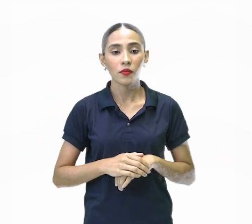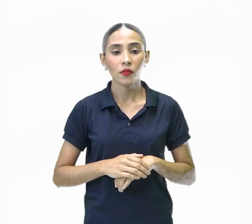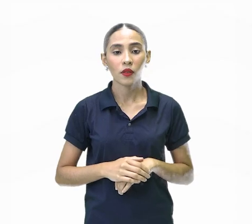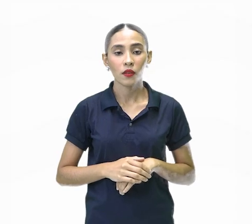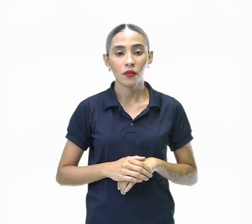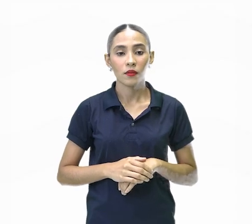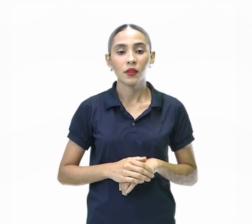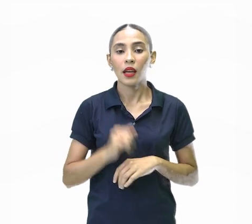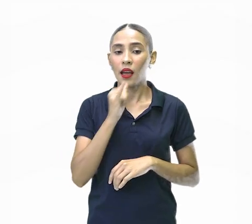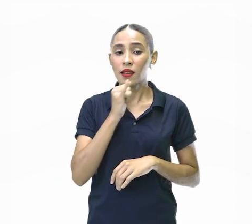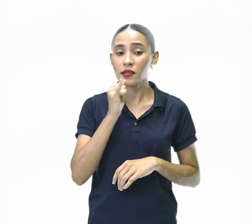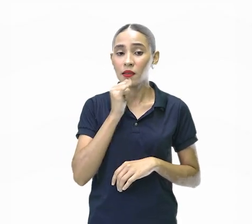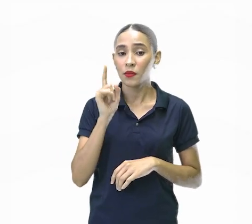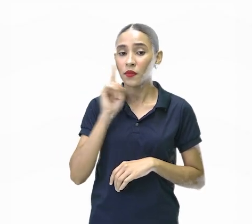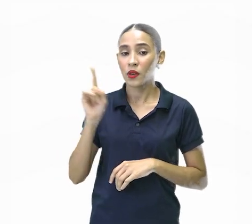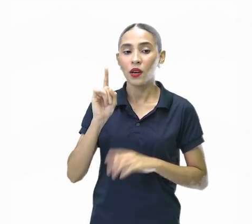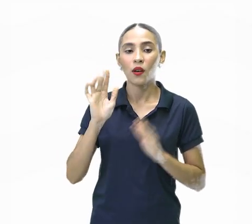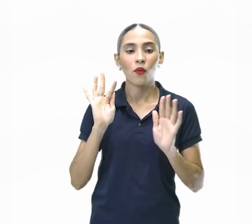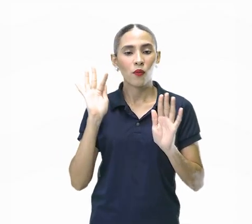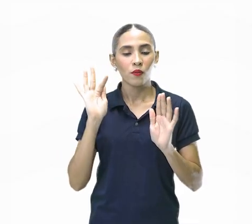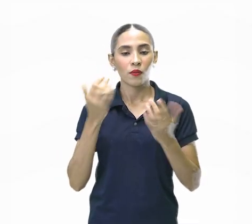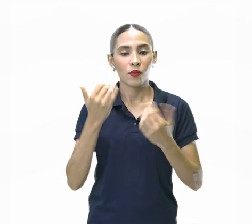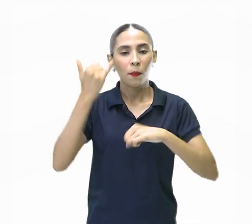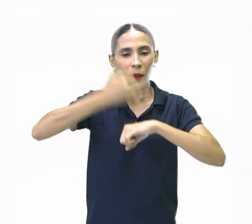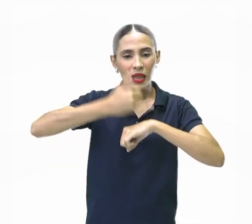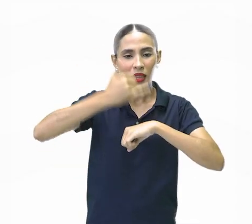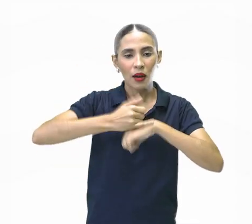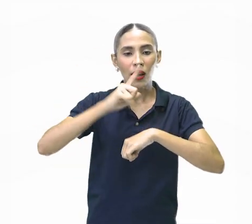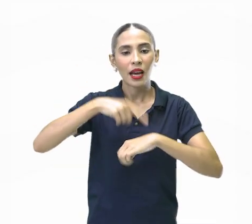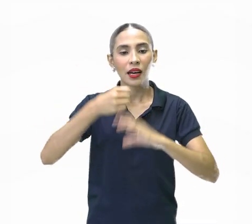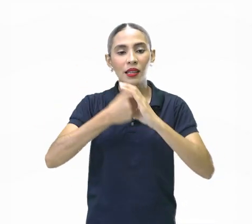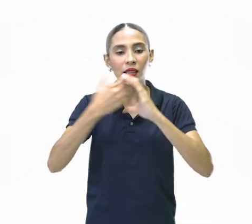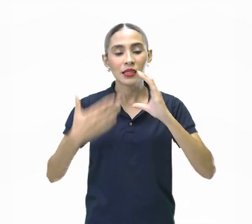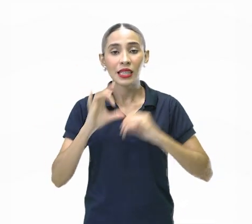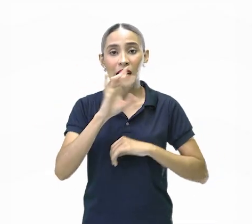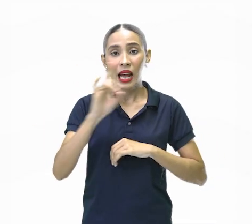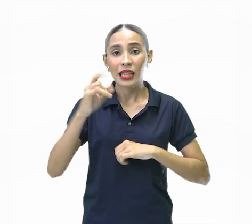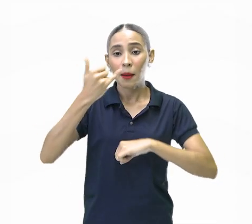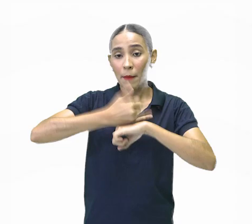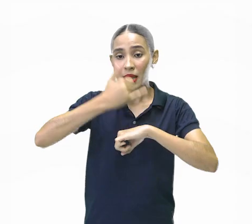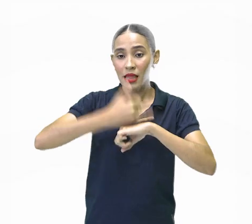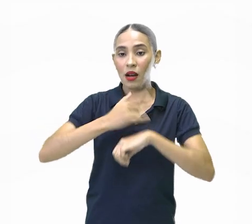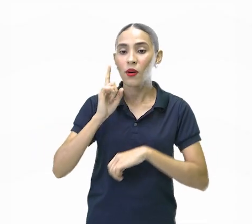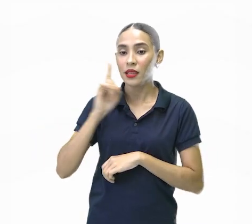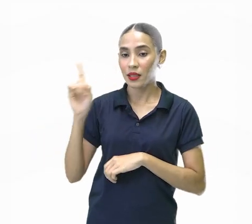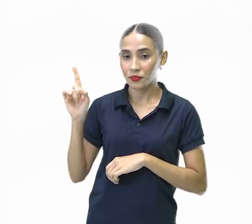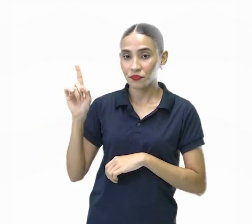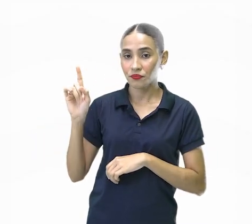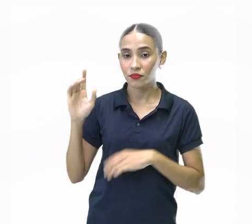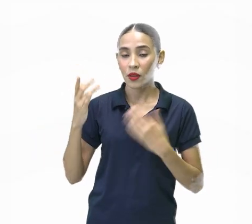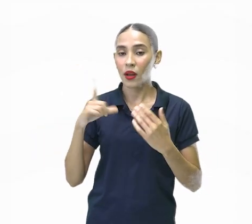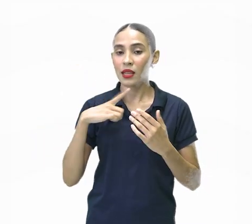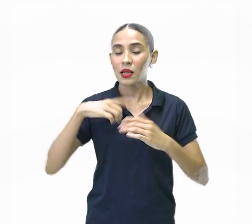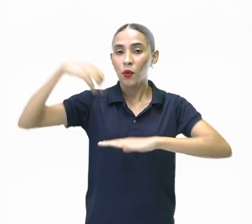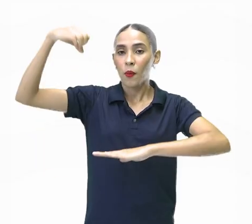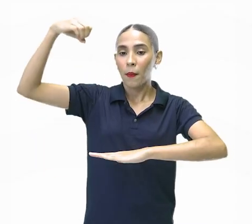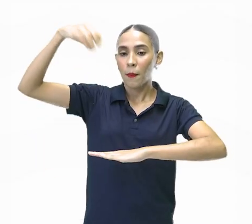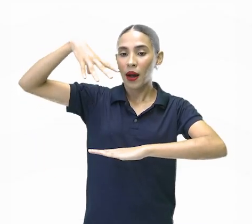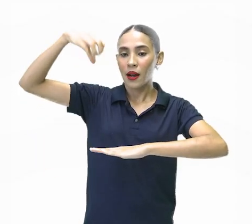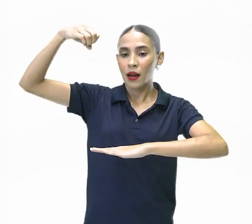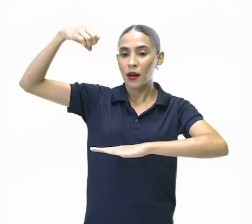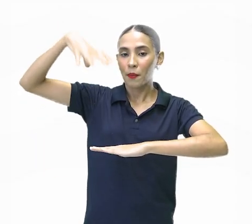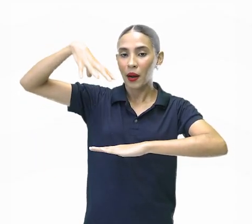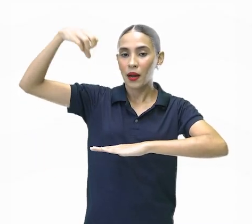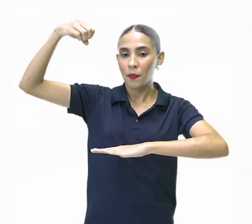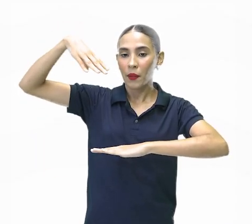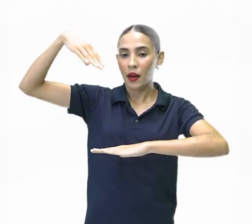função trabalho do metal, esse valor é característico de cada metal, como você vê aí. Incidindo a luz, você tem a